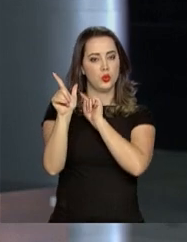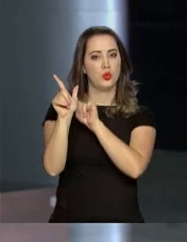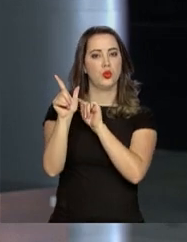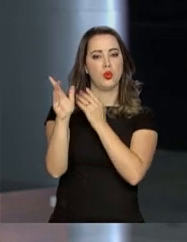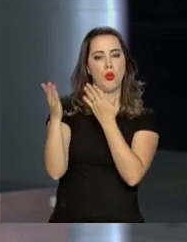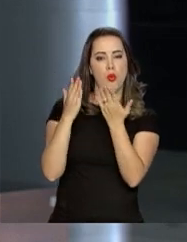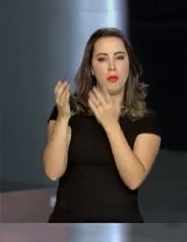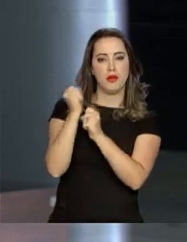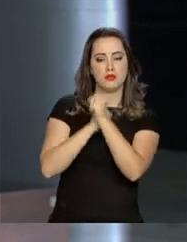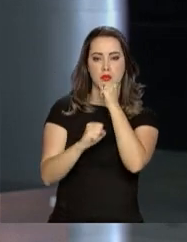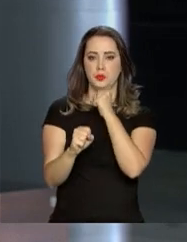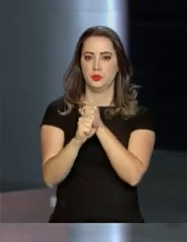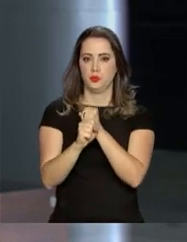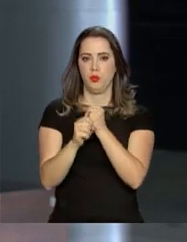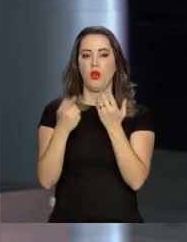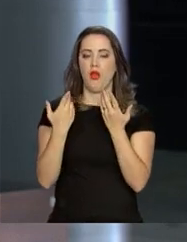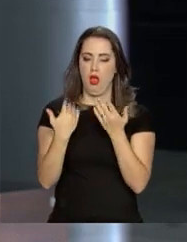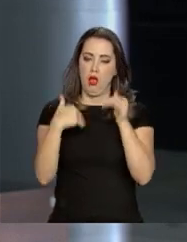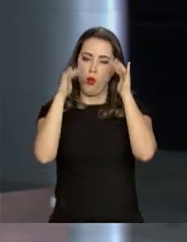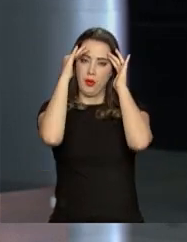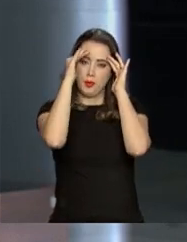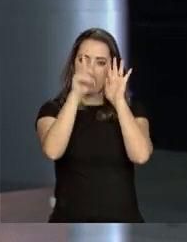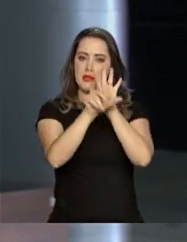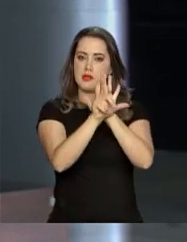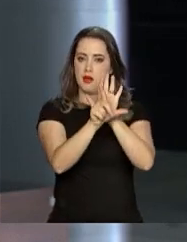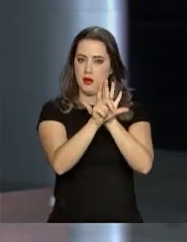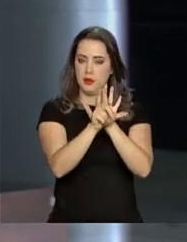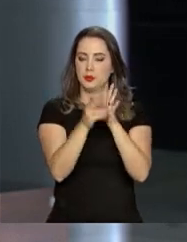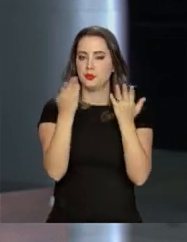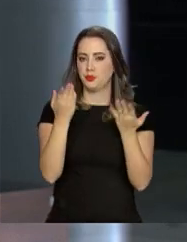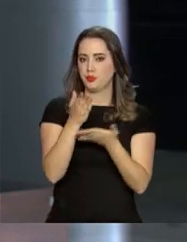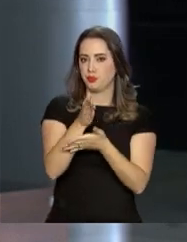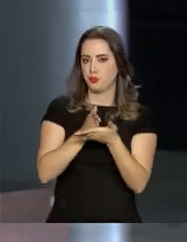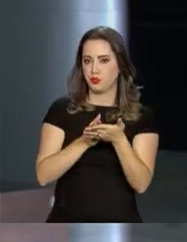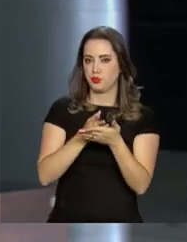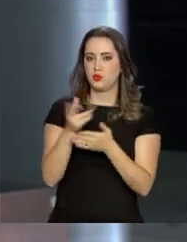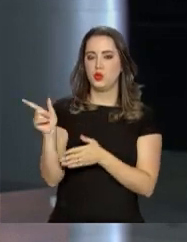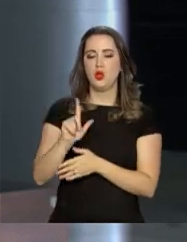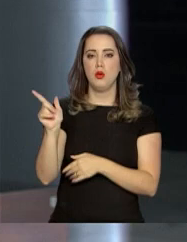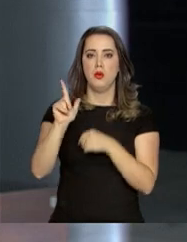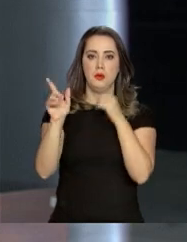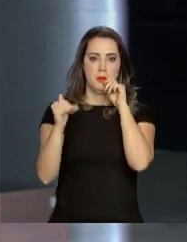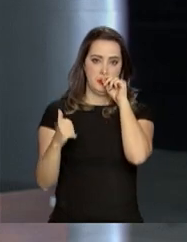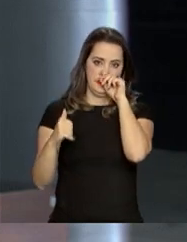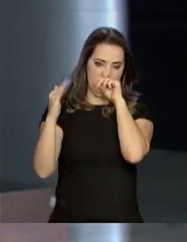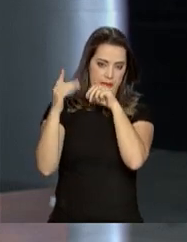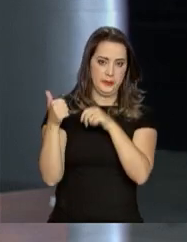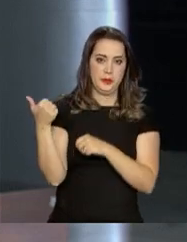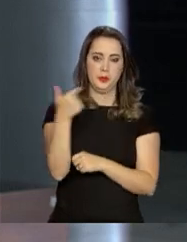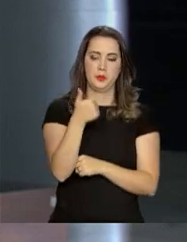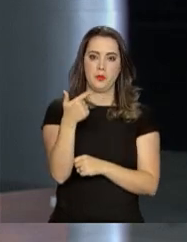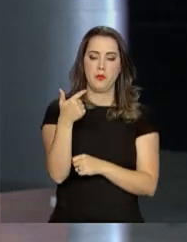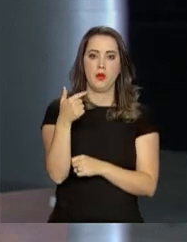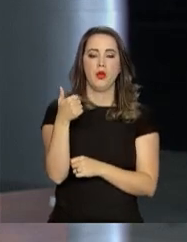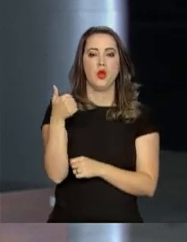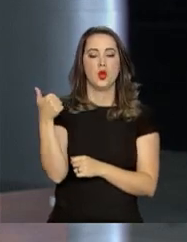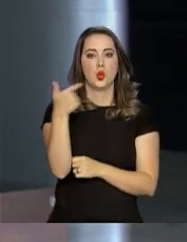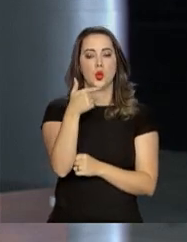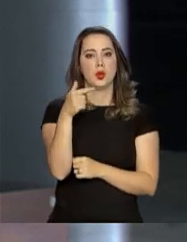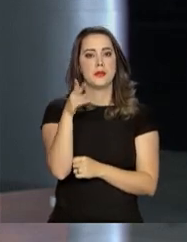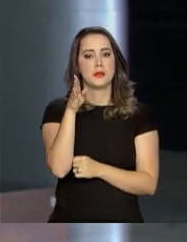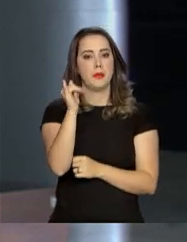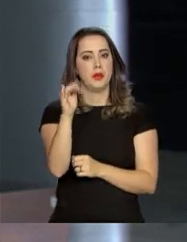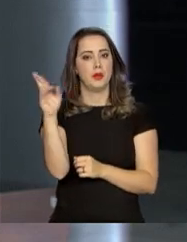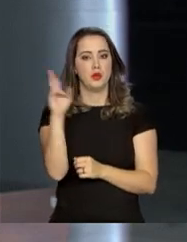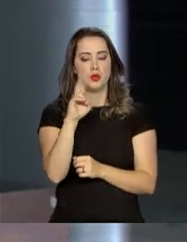estabelecido em lei como lucro líquido do fgts em 2017 foi maior de dor foi mais de 12 bilhões de